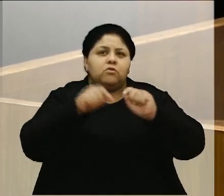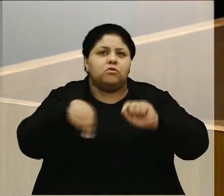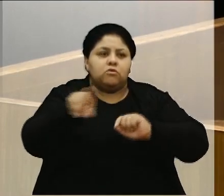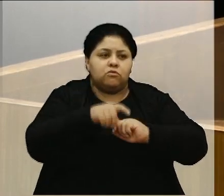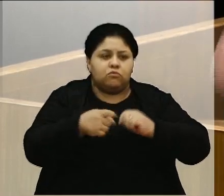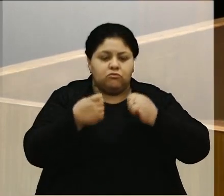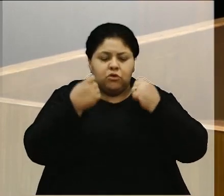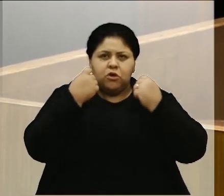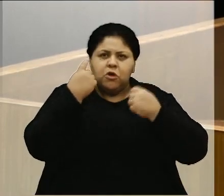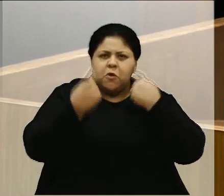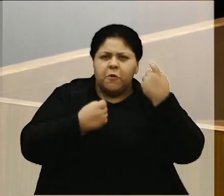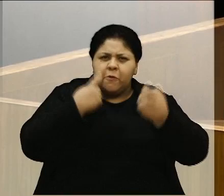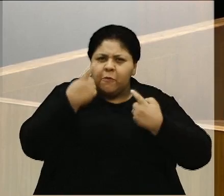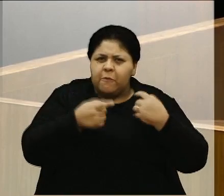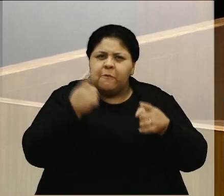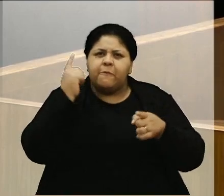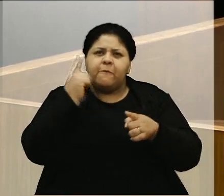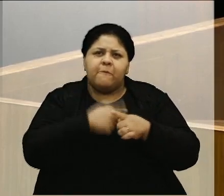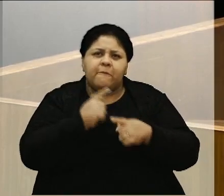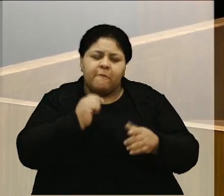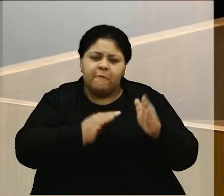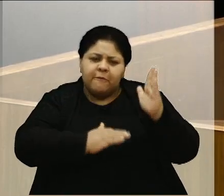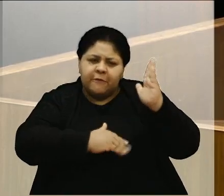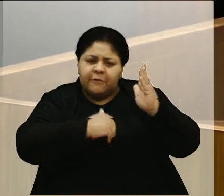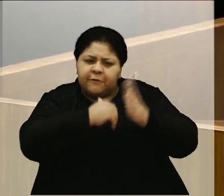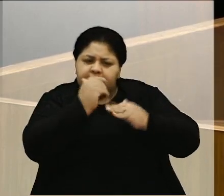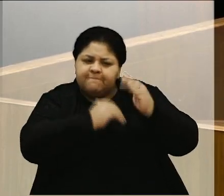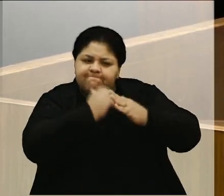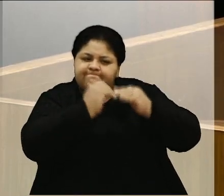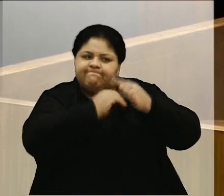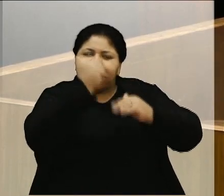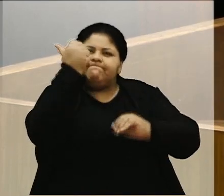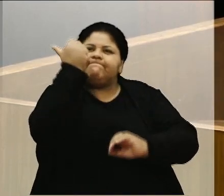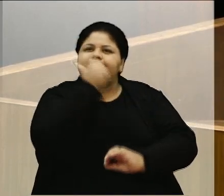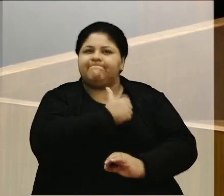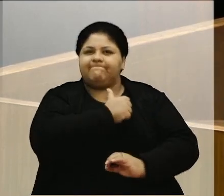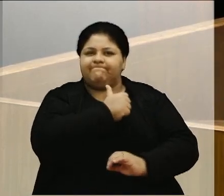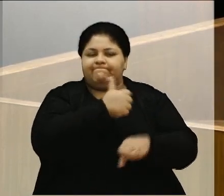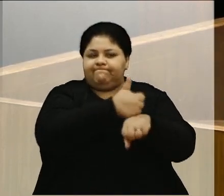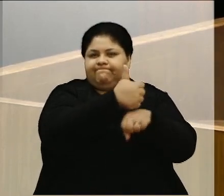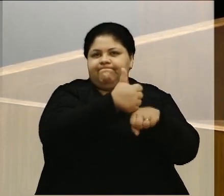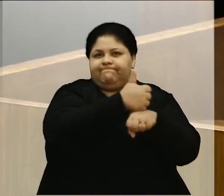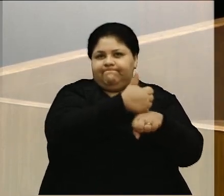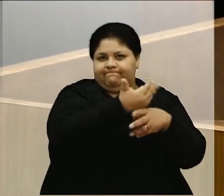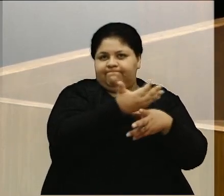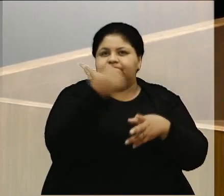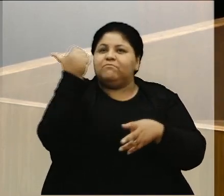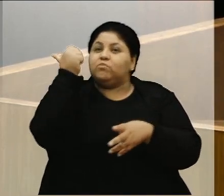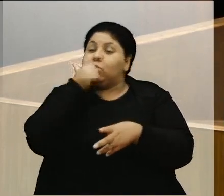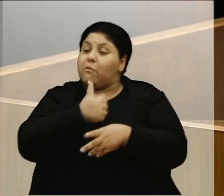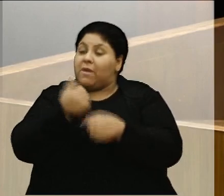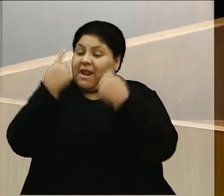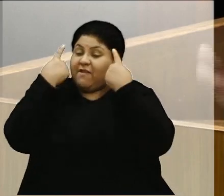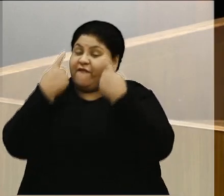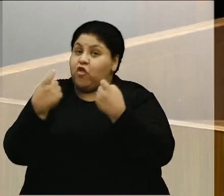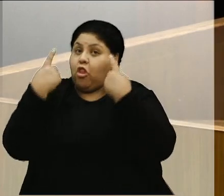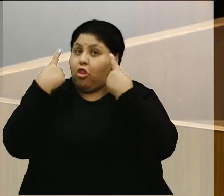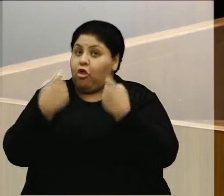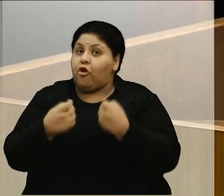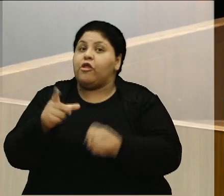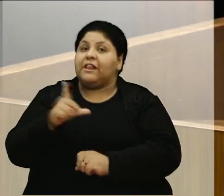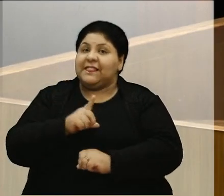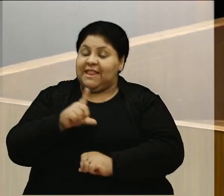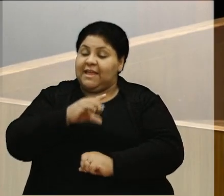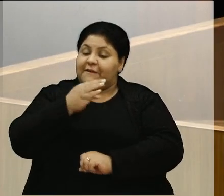porque restringe muito o desenvolvimento das mulheres no âmbito profissional. Uma mulher em situação de violência, ela tem a